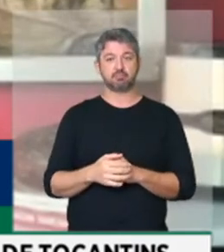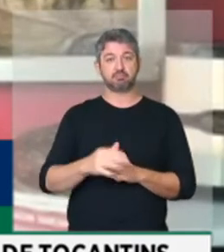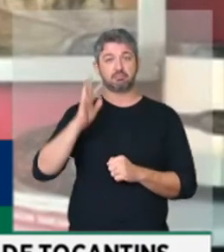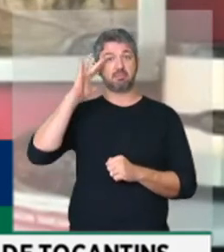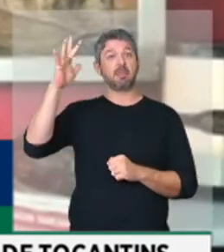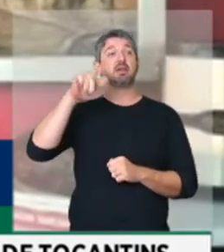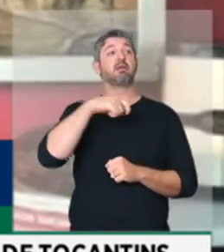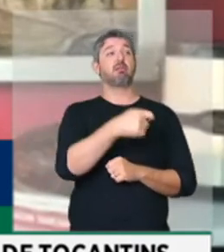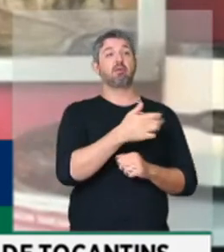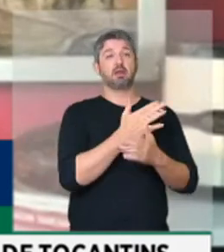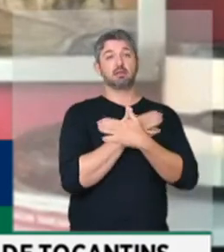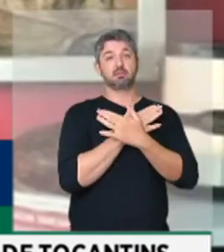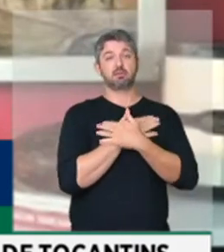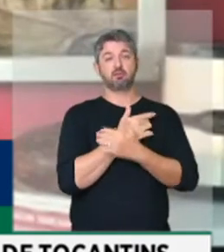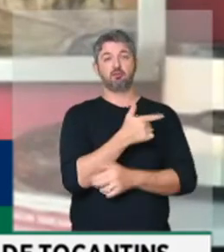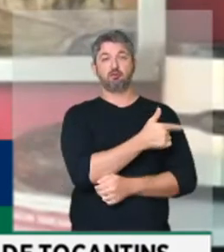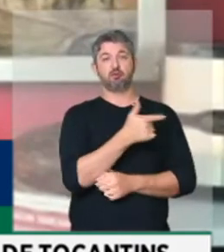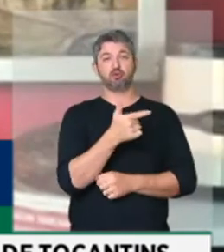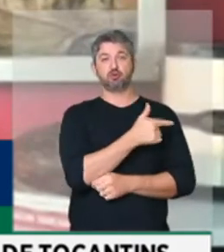desempregados.